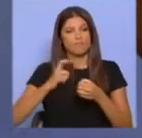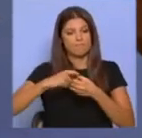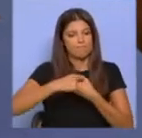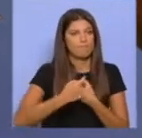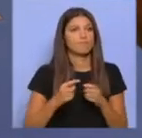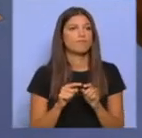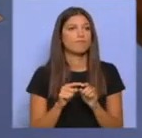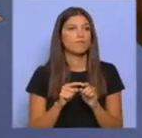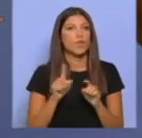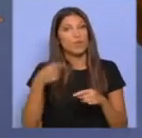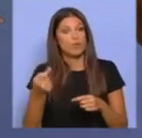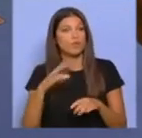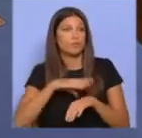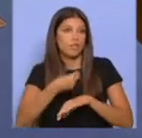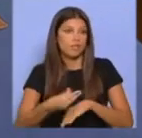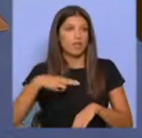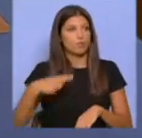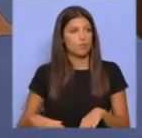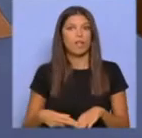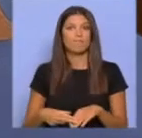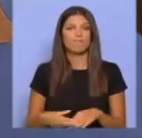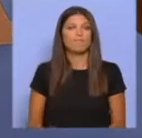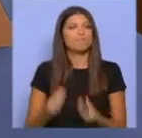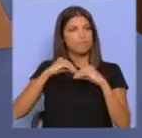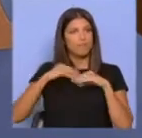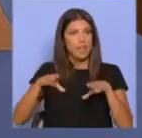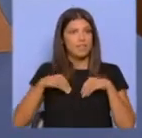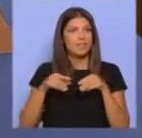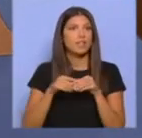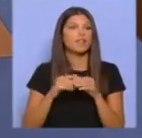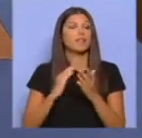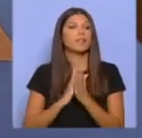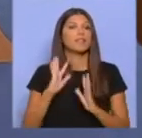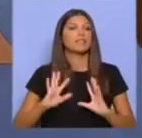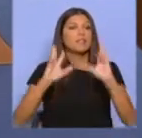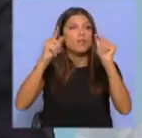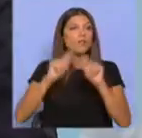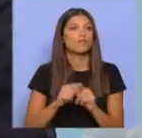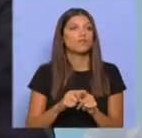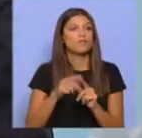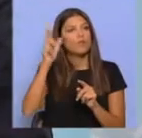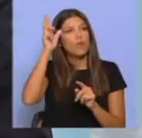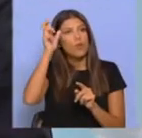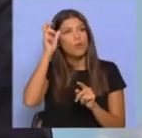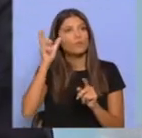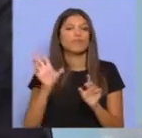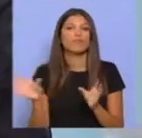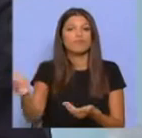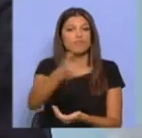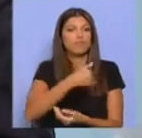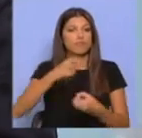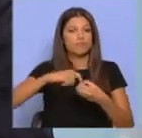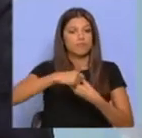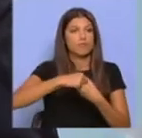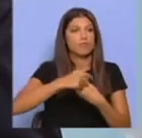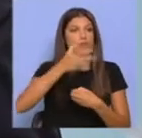Portugal, também suportada e desenvolvida com um conjunto de mais de 100 personalidades que quiseram